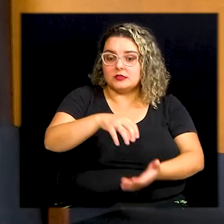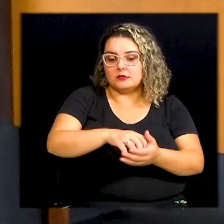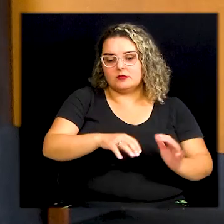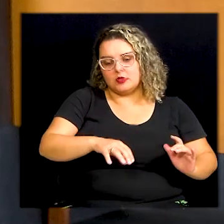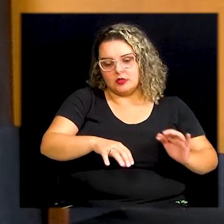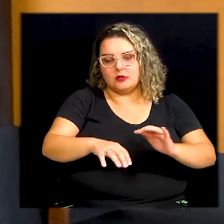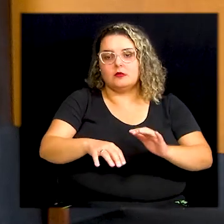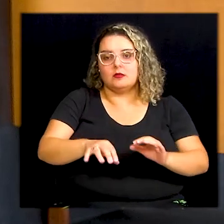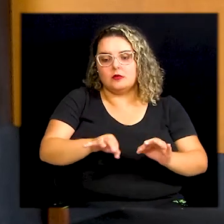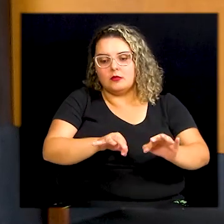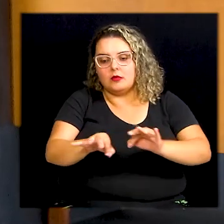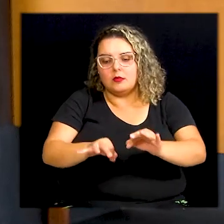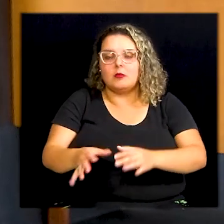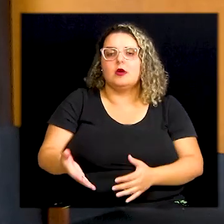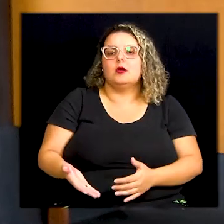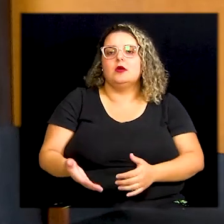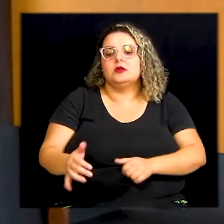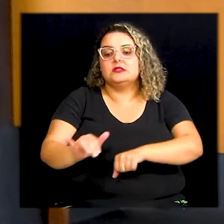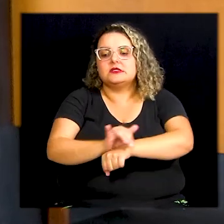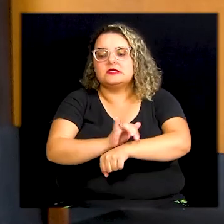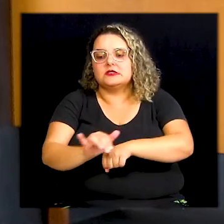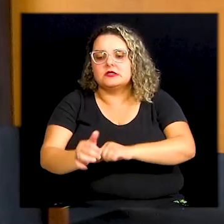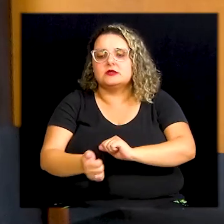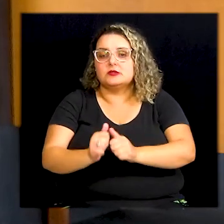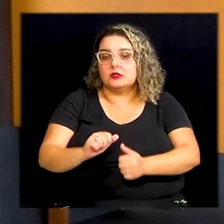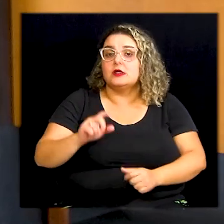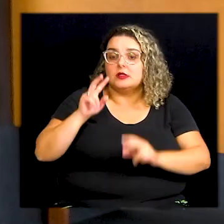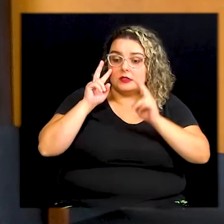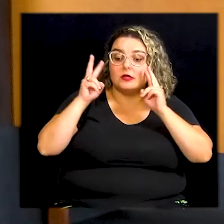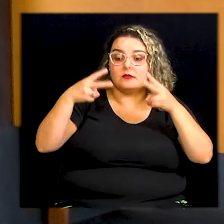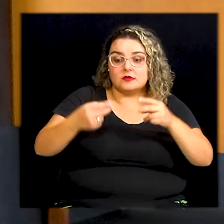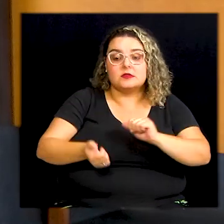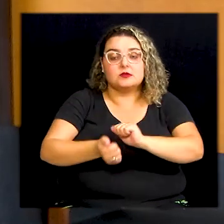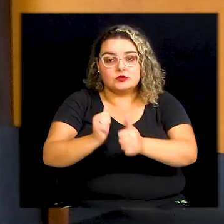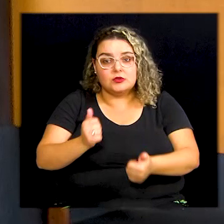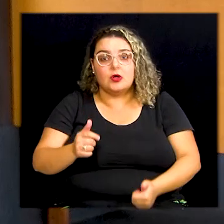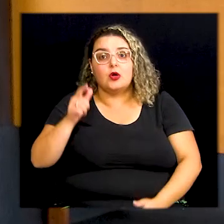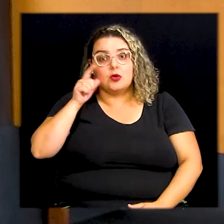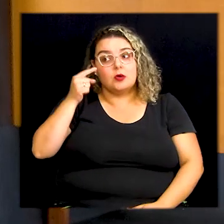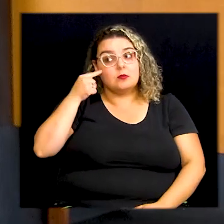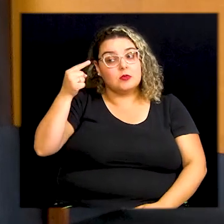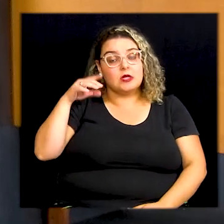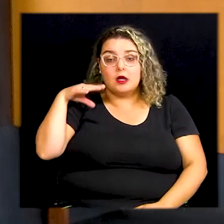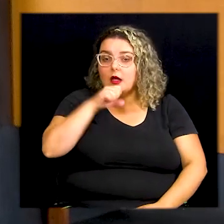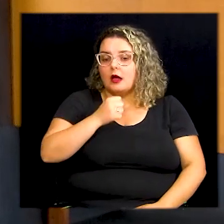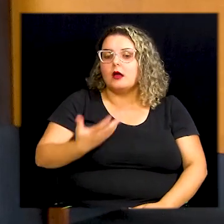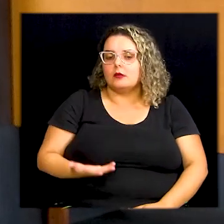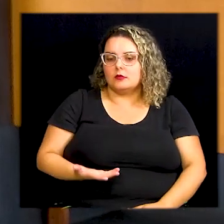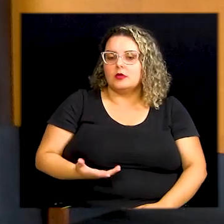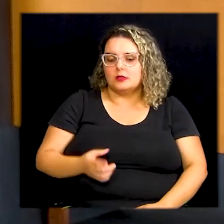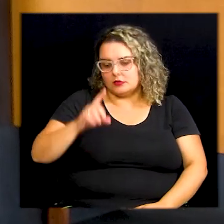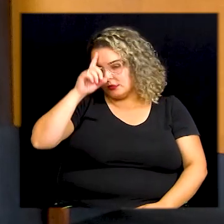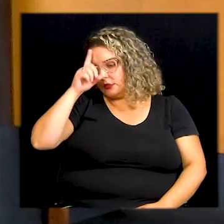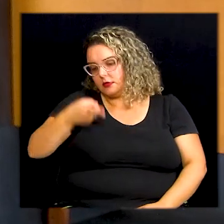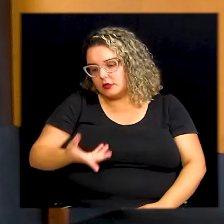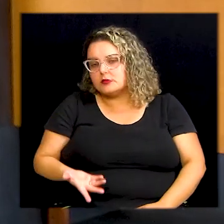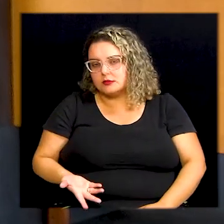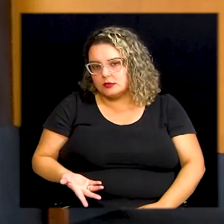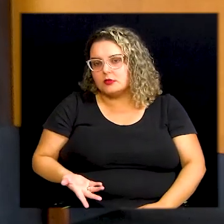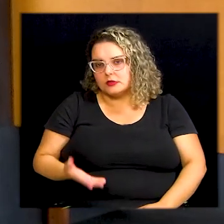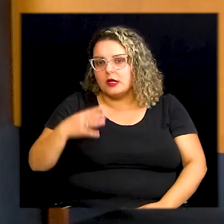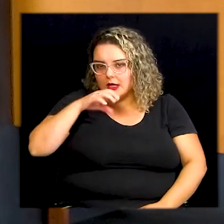chegando de trás, armando o jogo. É uma coisa que ele tem muita visão de jogo, consegue pensar muito rápido em tomar